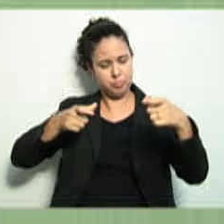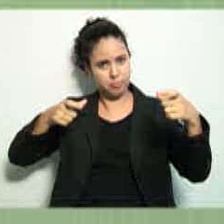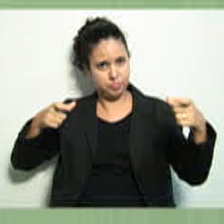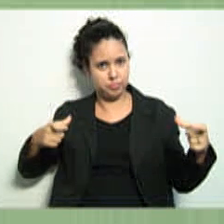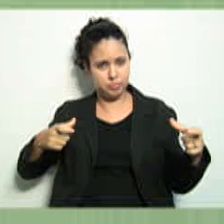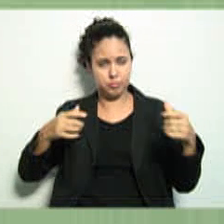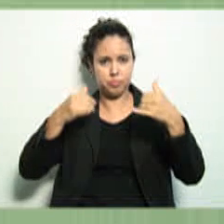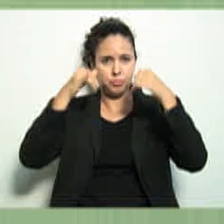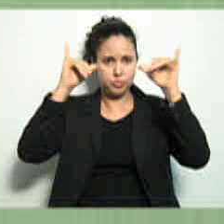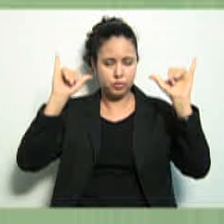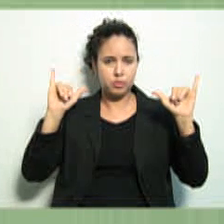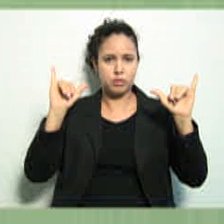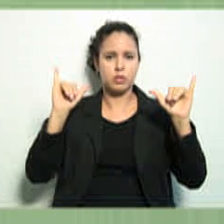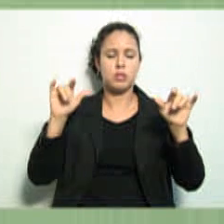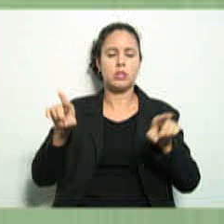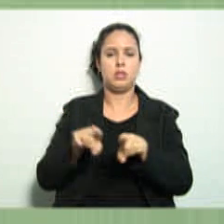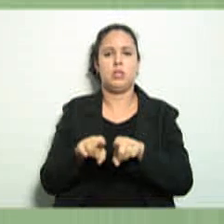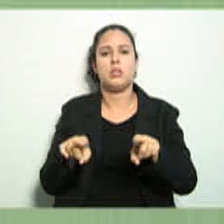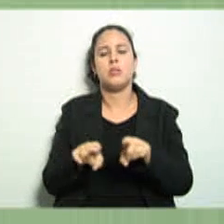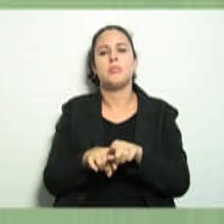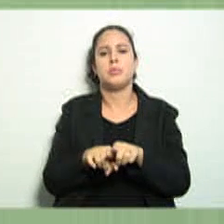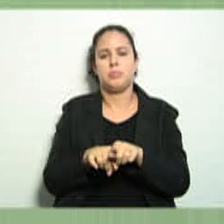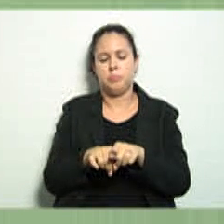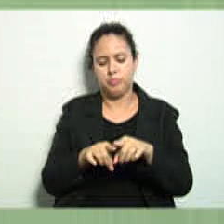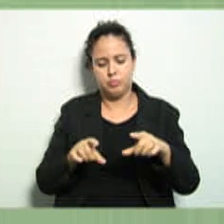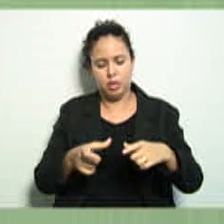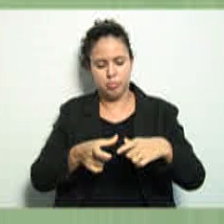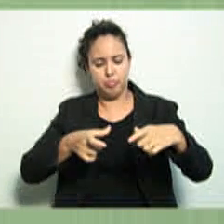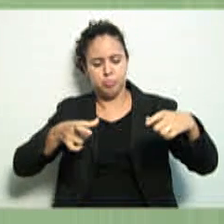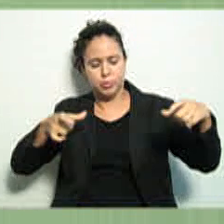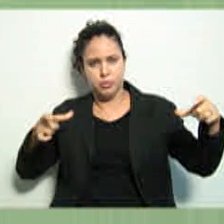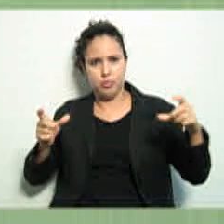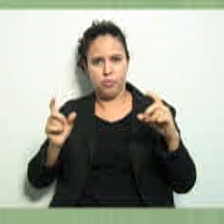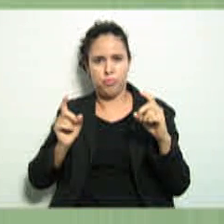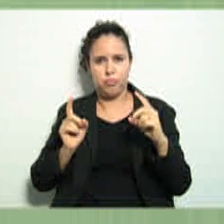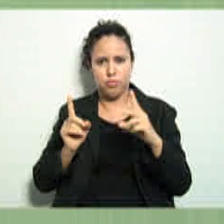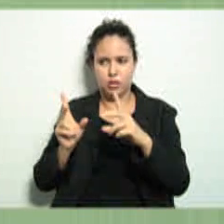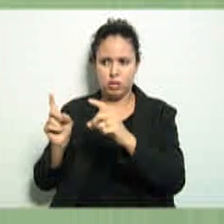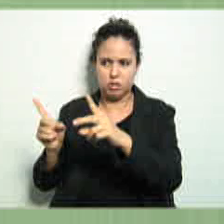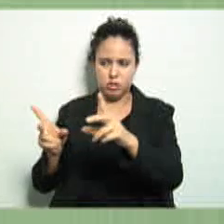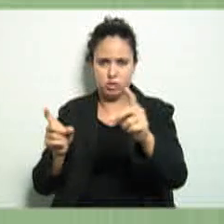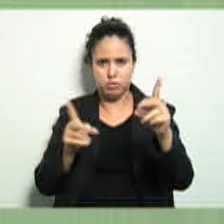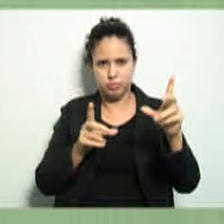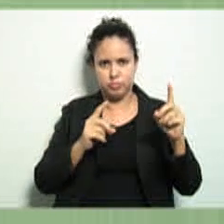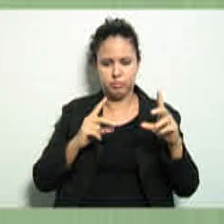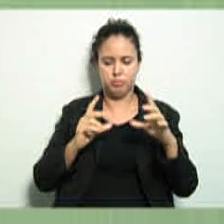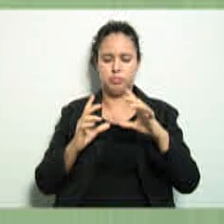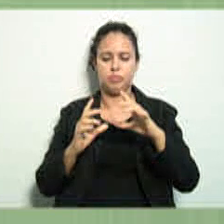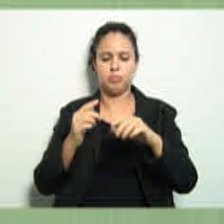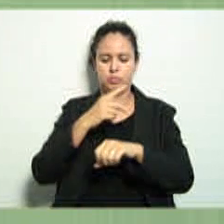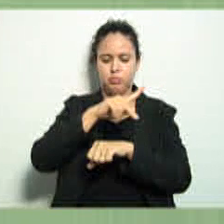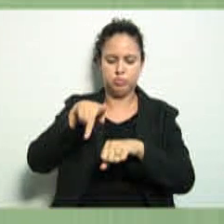exportação para mercados internacionais e, da mesma forma, ocorre com a plantação de soja.